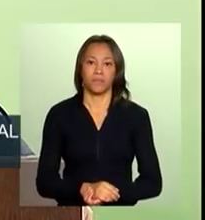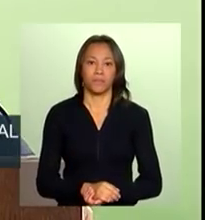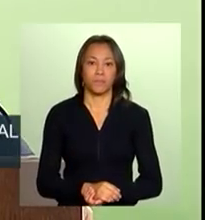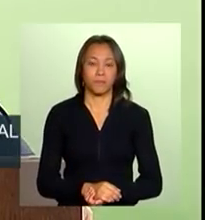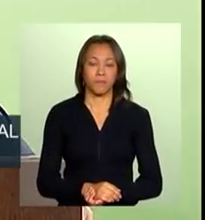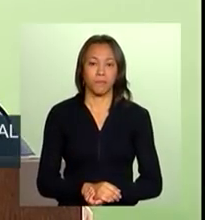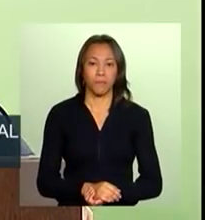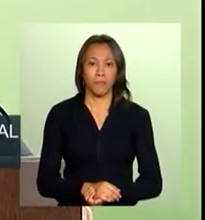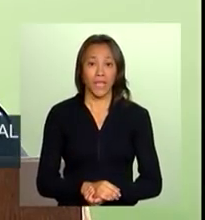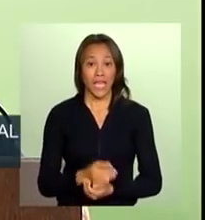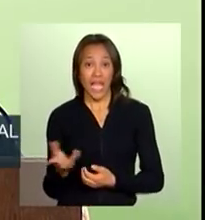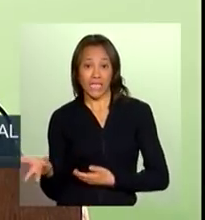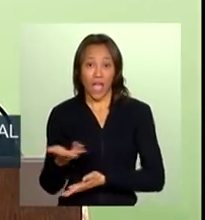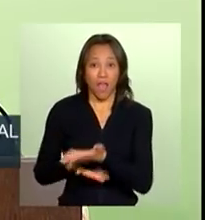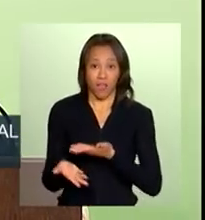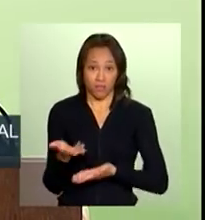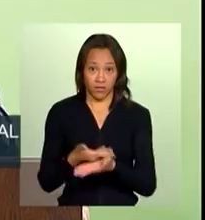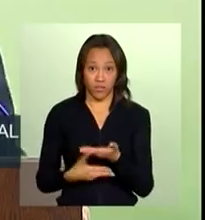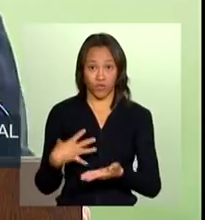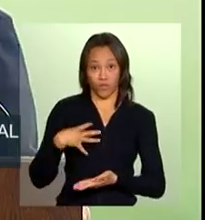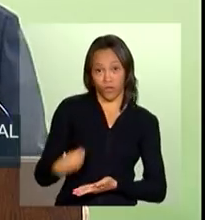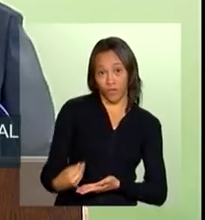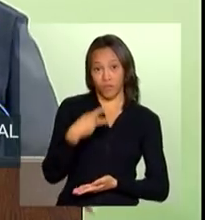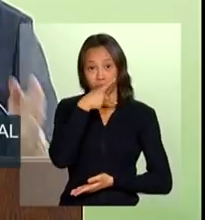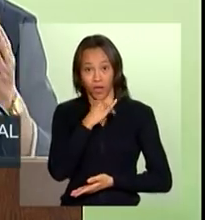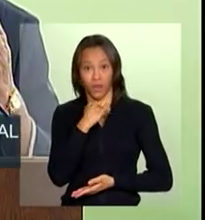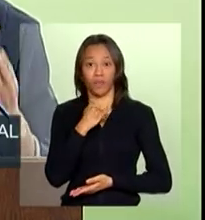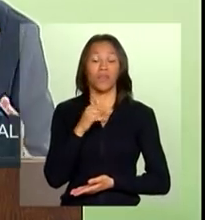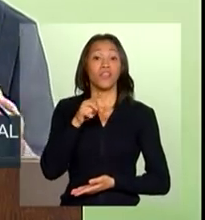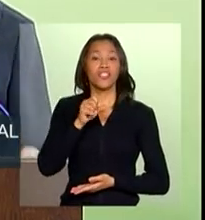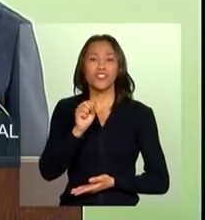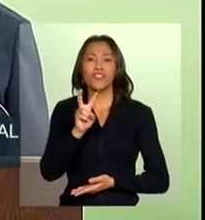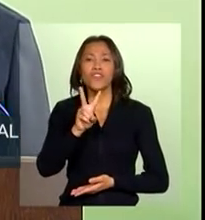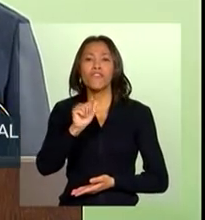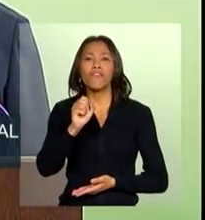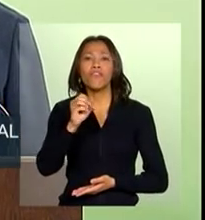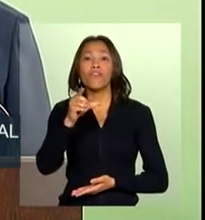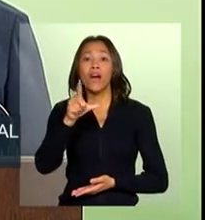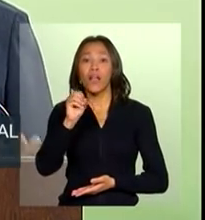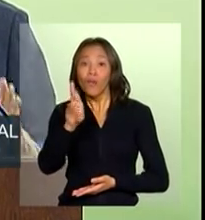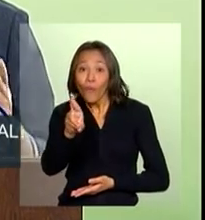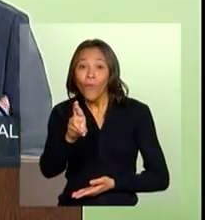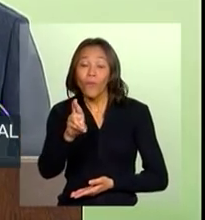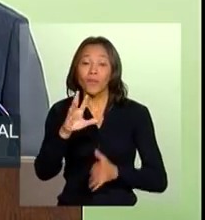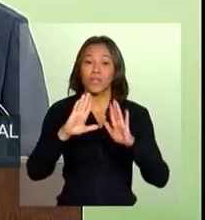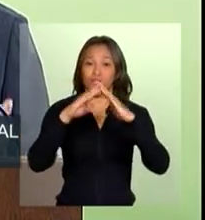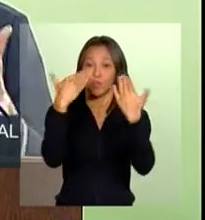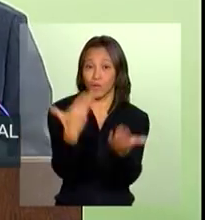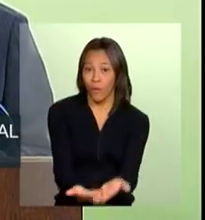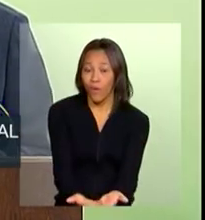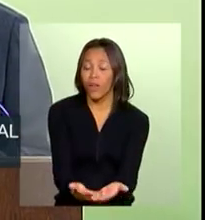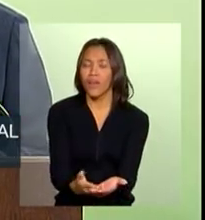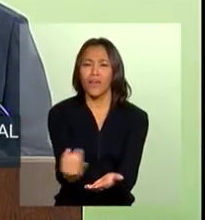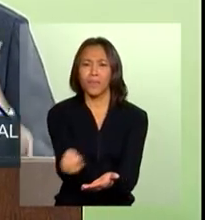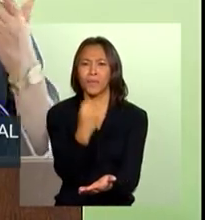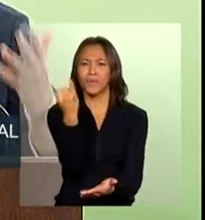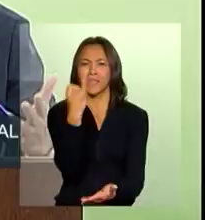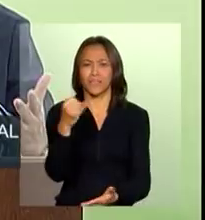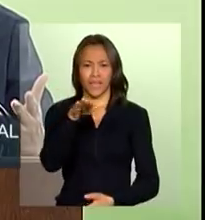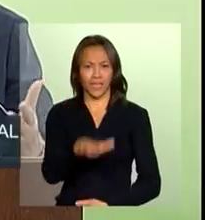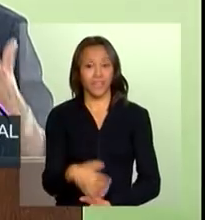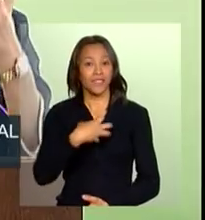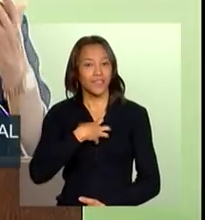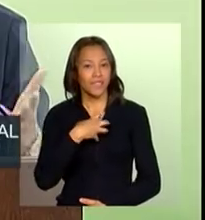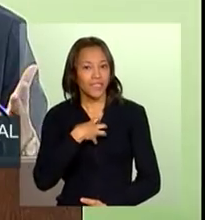E essa relação de valorização da escola é importante que a criança sinta